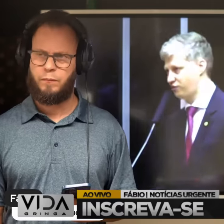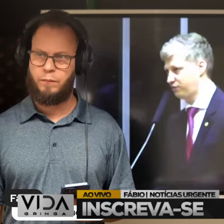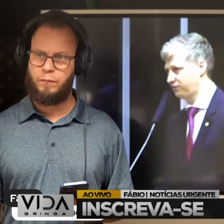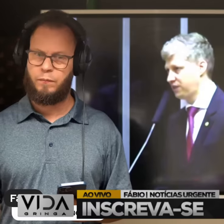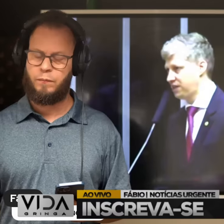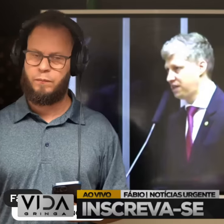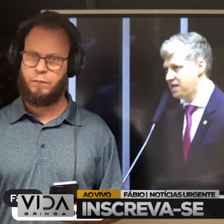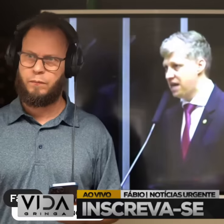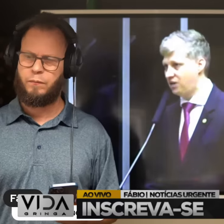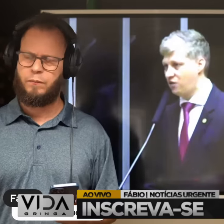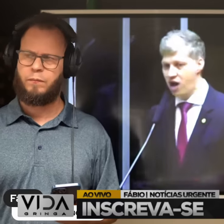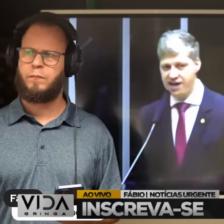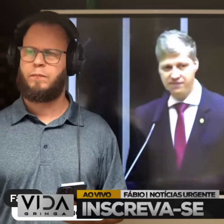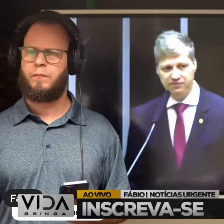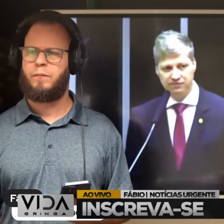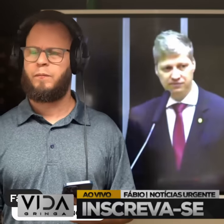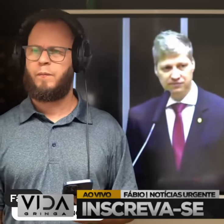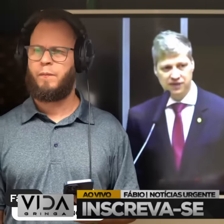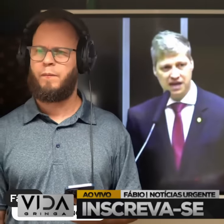legislativa.